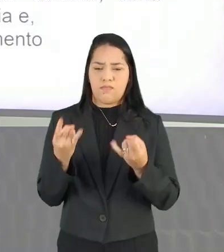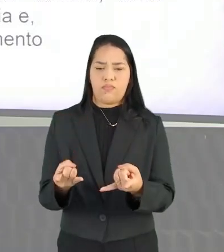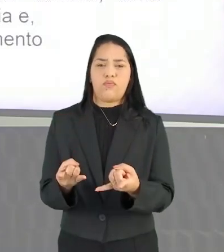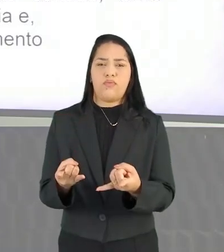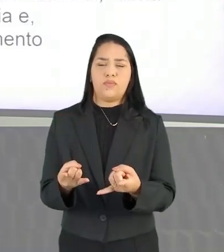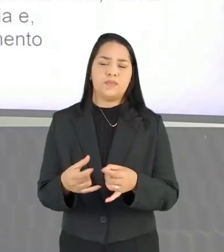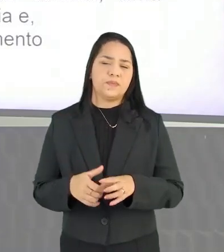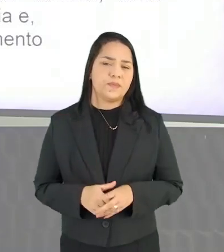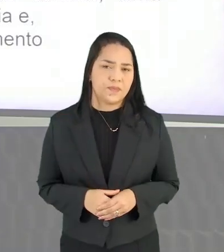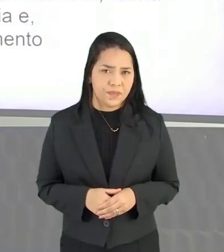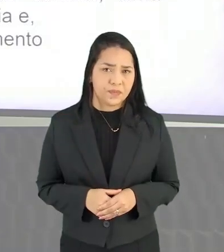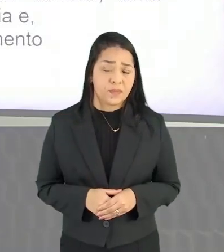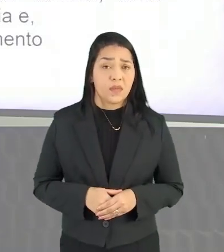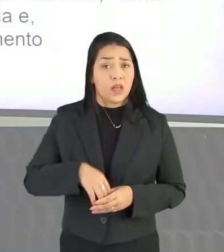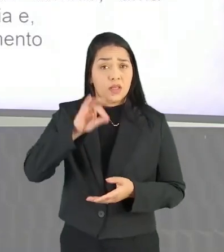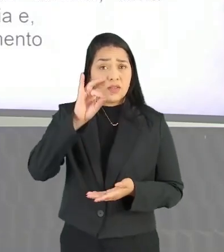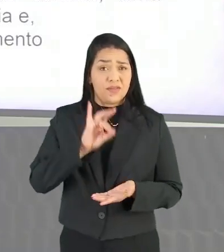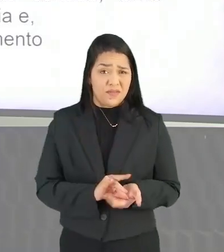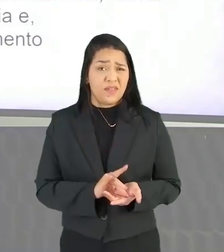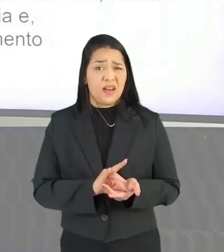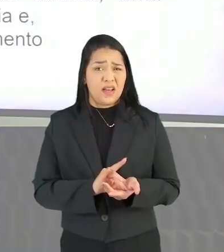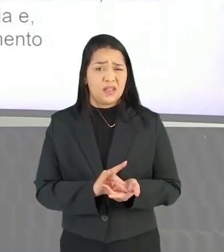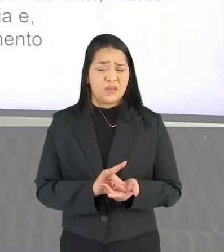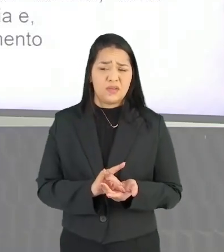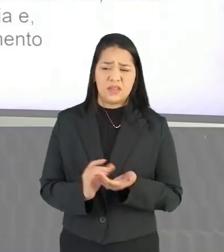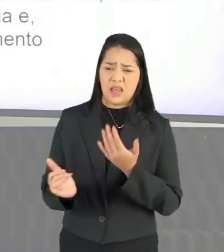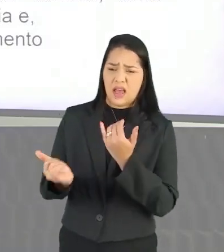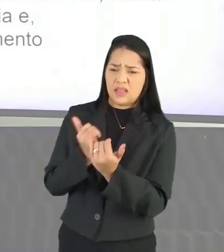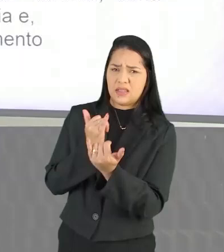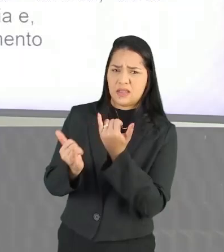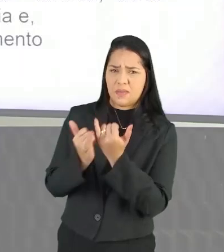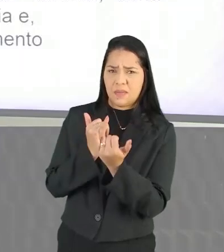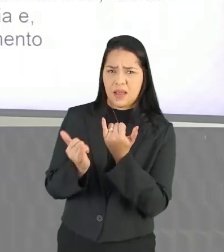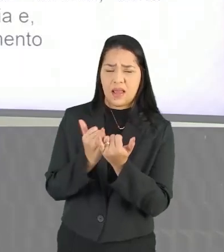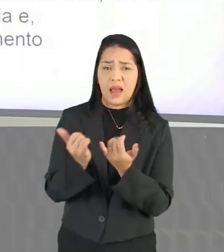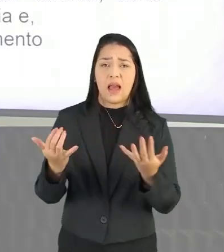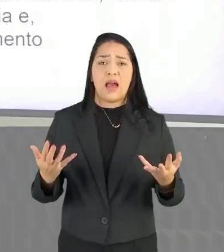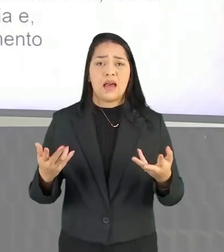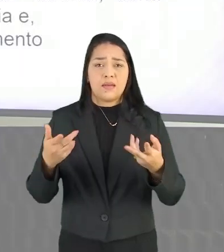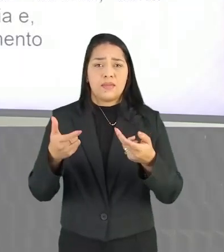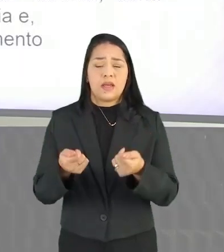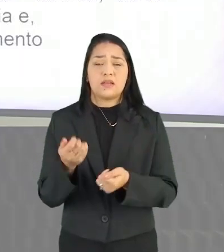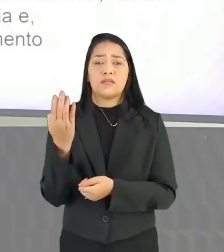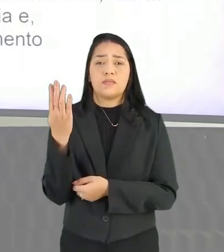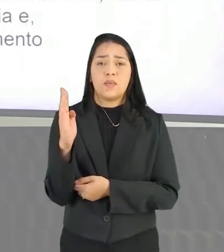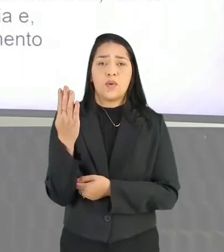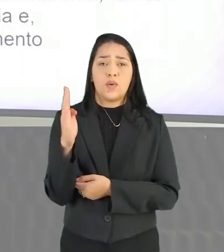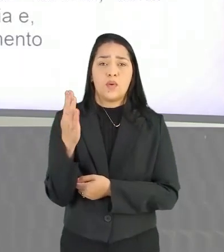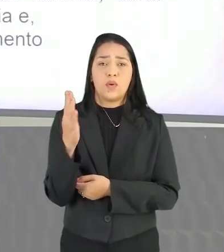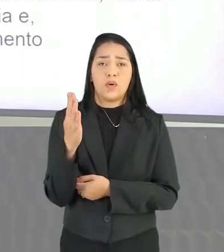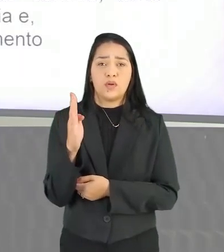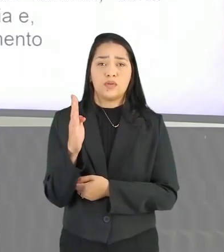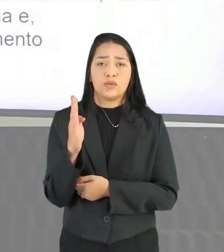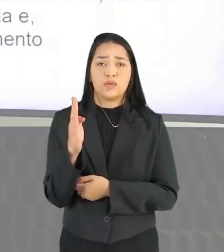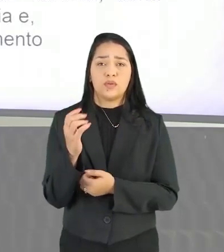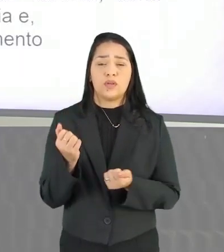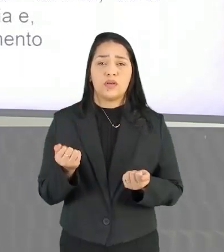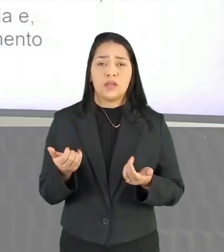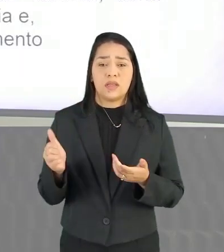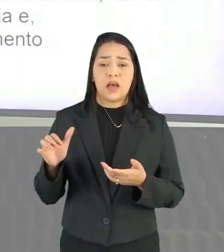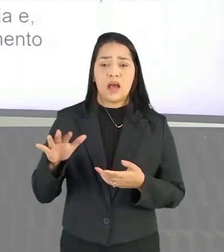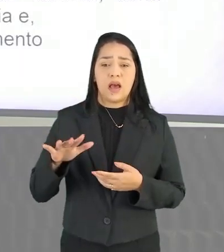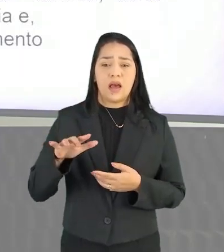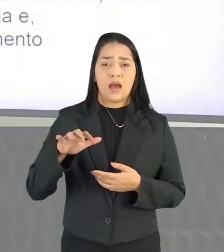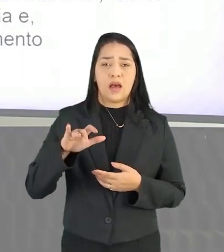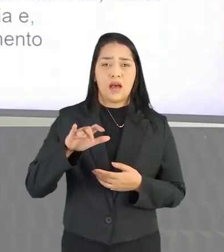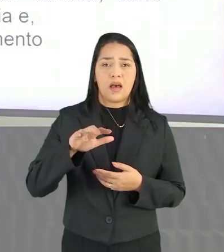querido Homem-Aranha, de fato, se assemelham às habilidades biológicas das aranhas e são